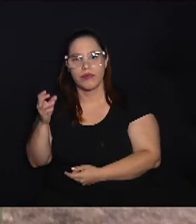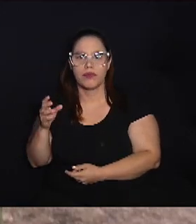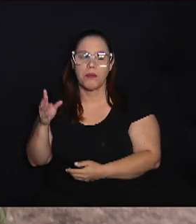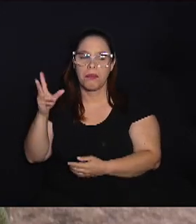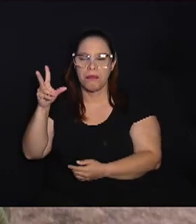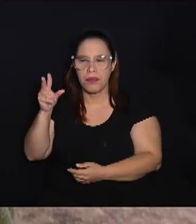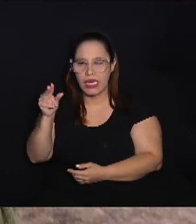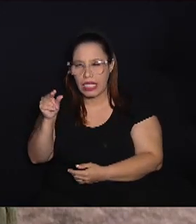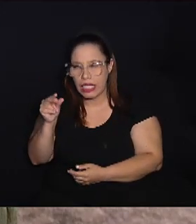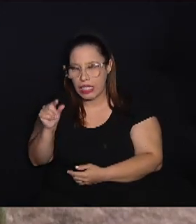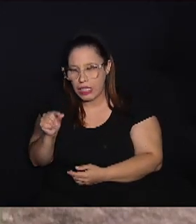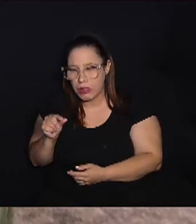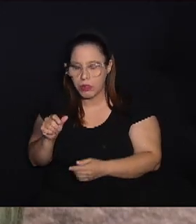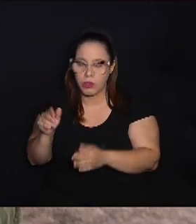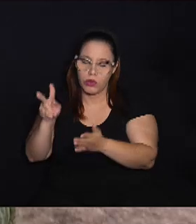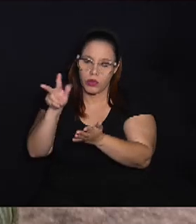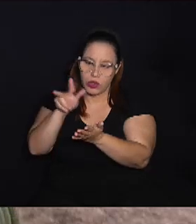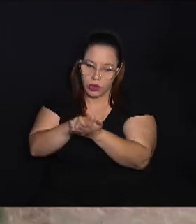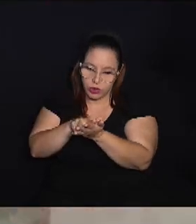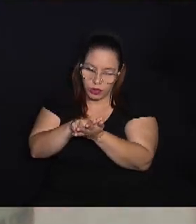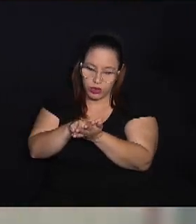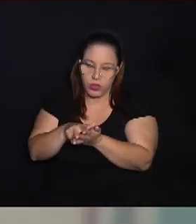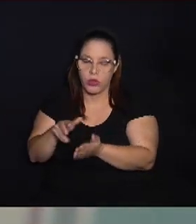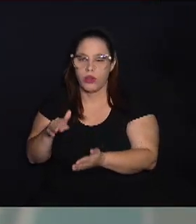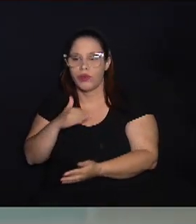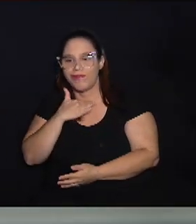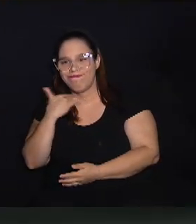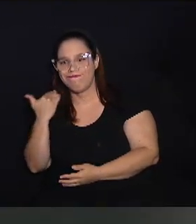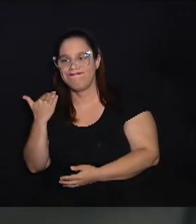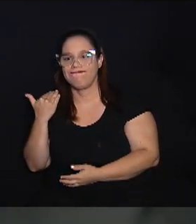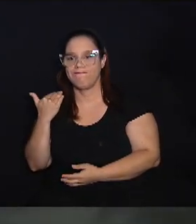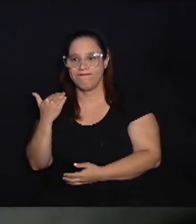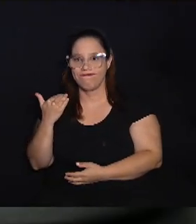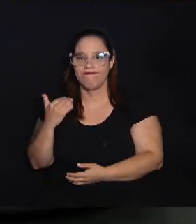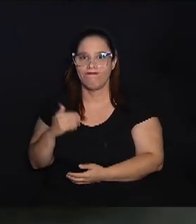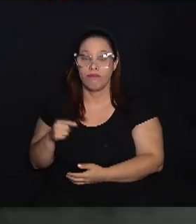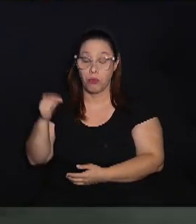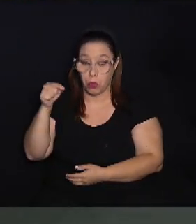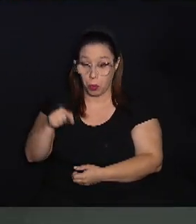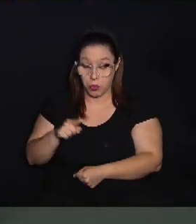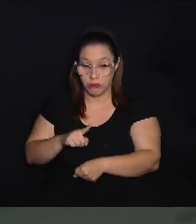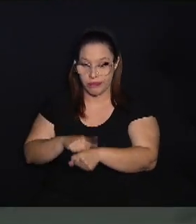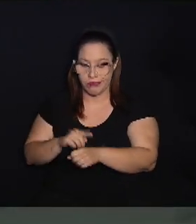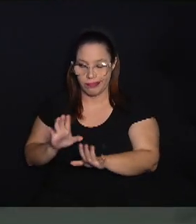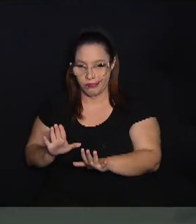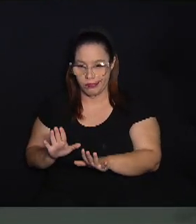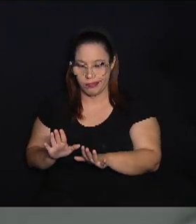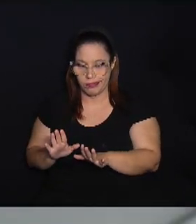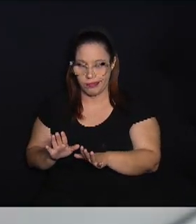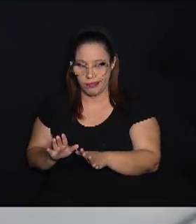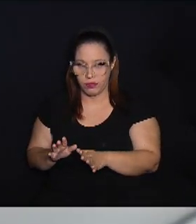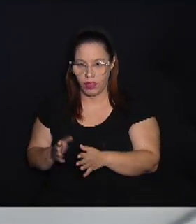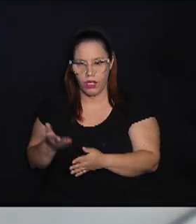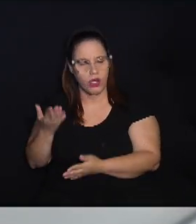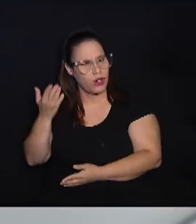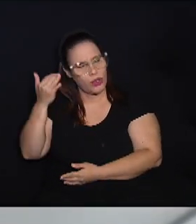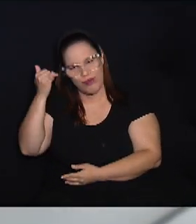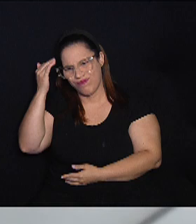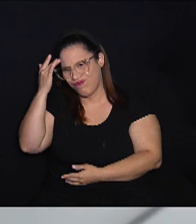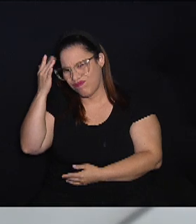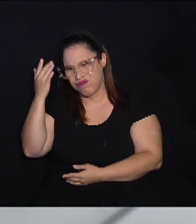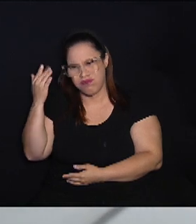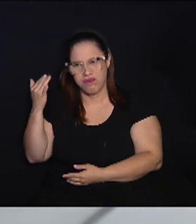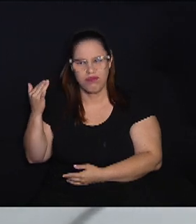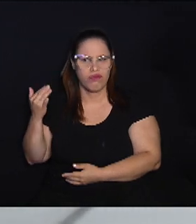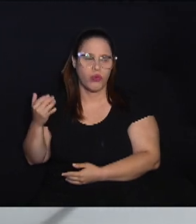internação, minimiza o risco de óbito. Tá? Mas também, neste momento, não pode deixar cair no esquecimento todos os outros